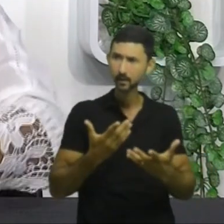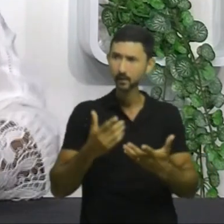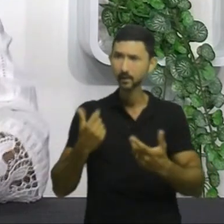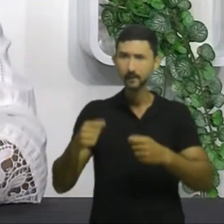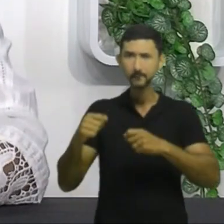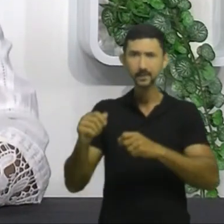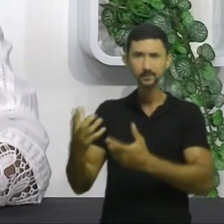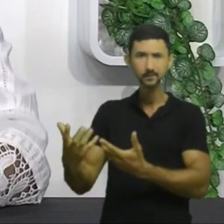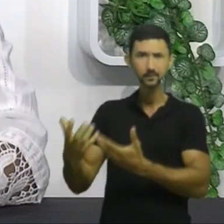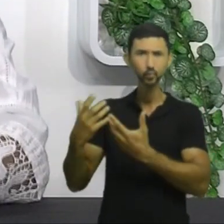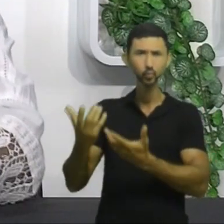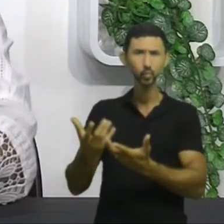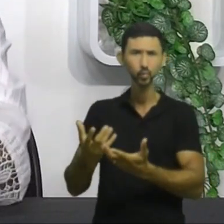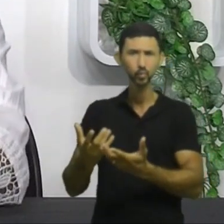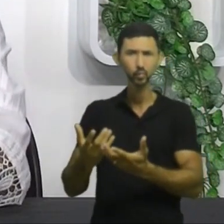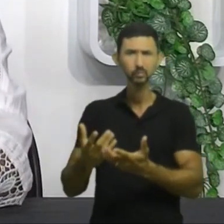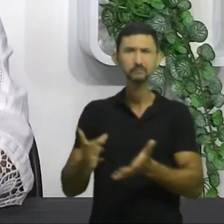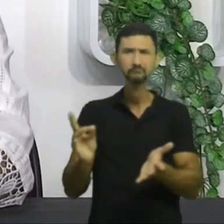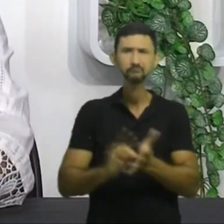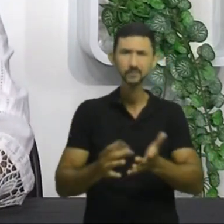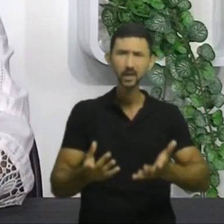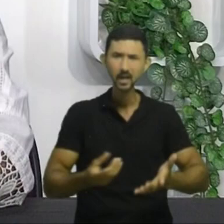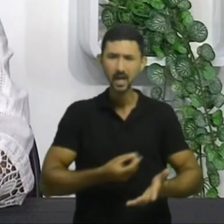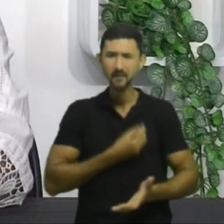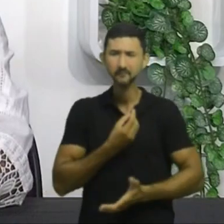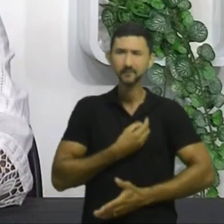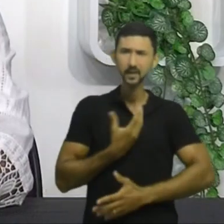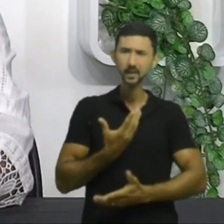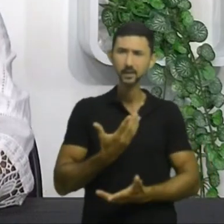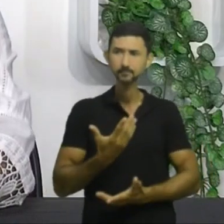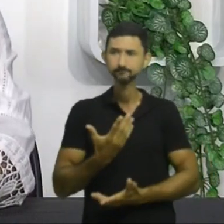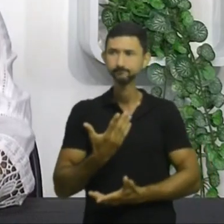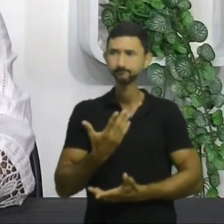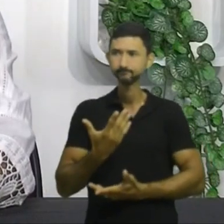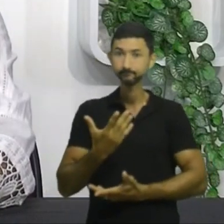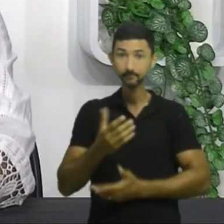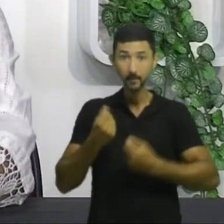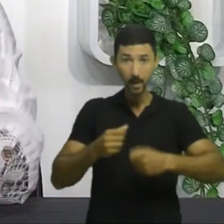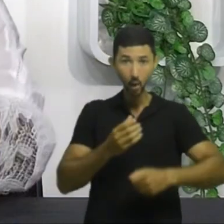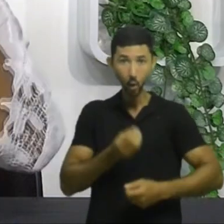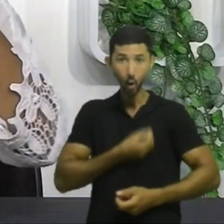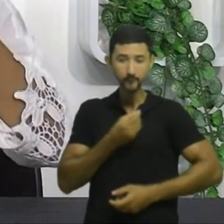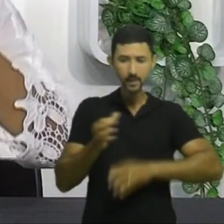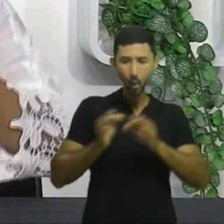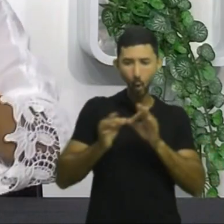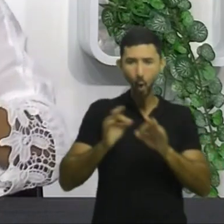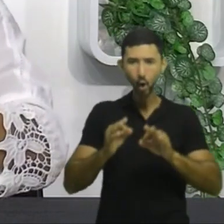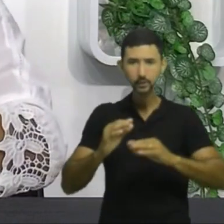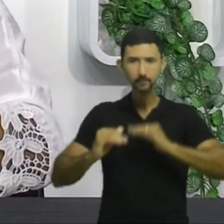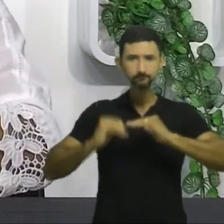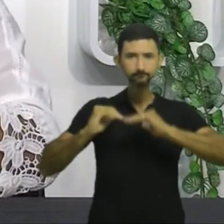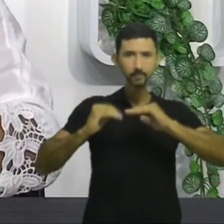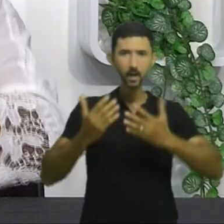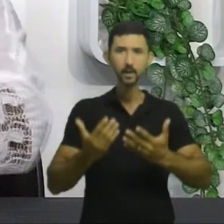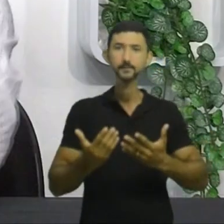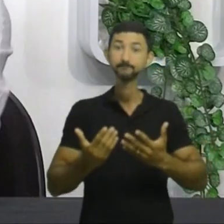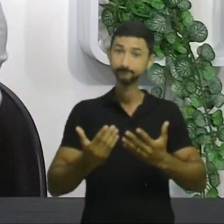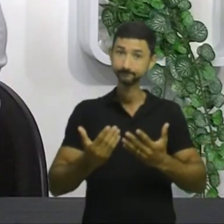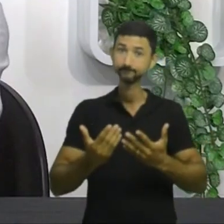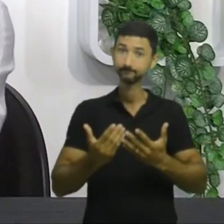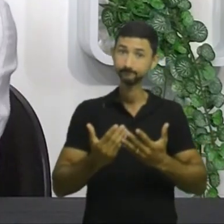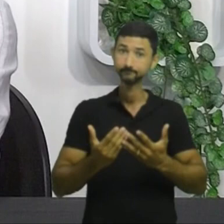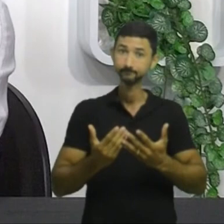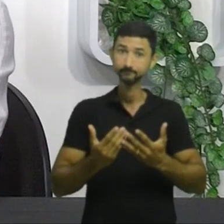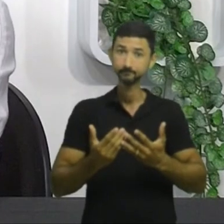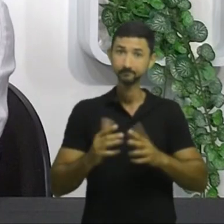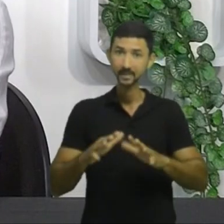disso tudo para realmente viver de uma forma mais organizada, mais equilibrada em mim mesmo, mesmo